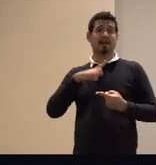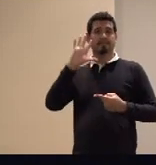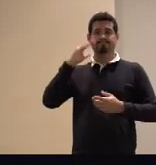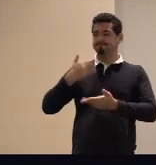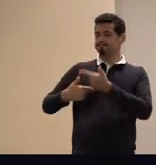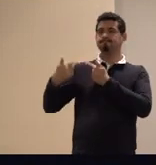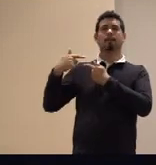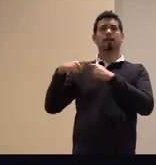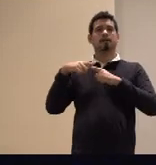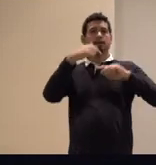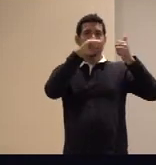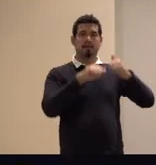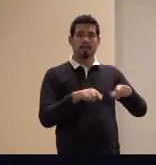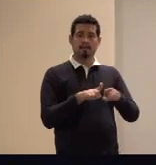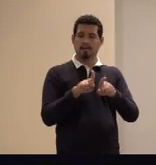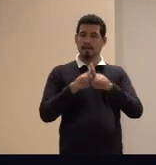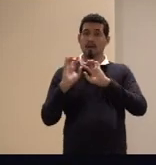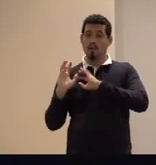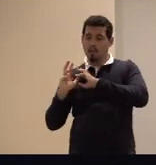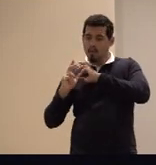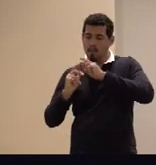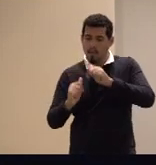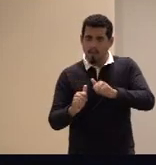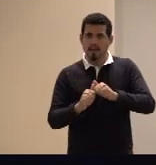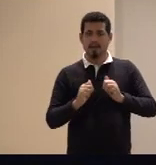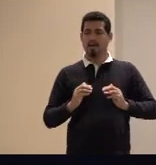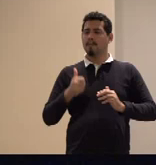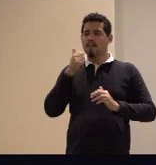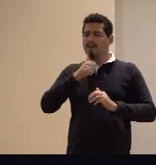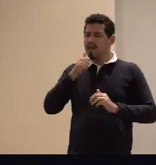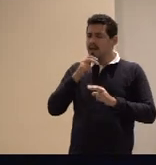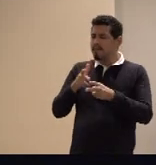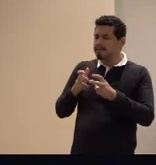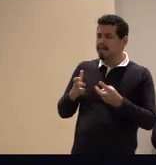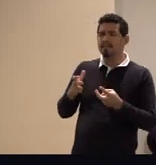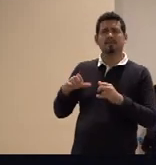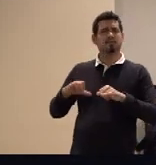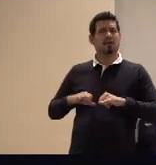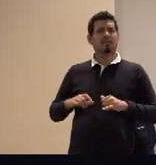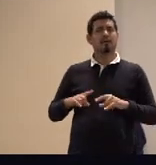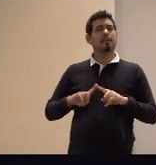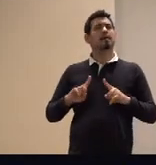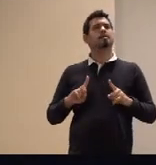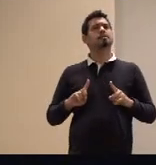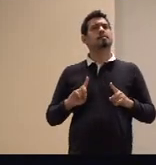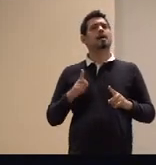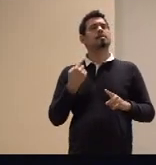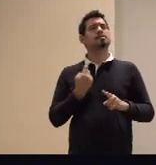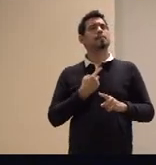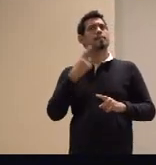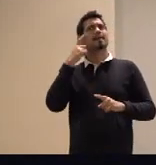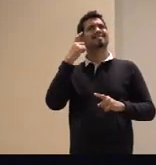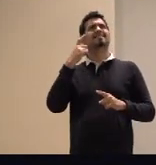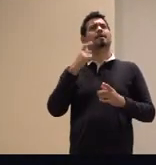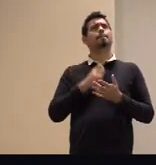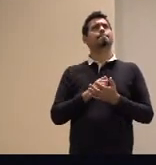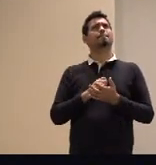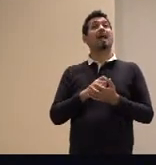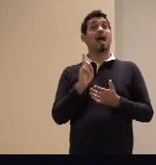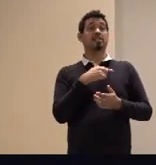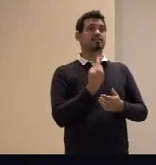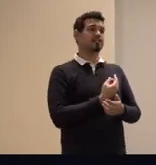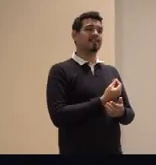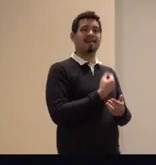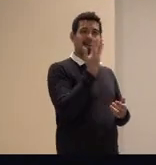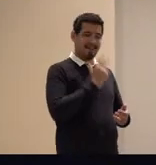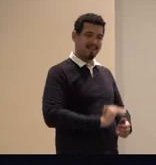um acompanhamento de um acolhimento institucional em casa de mulheres. E, assim, como a gente acaba vindo de uma realidade muito diferente, né, ou, às